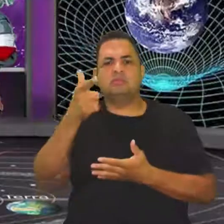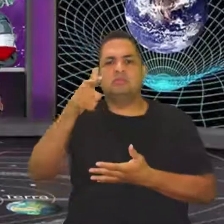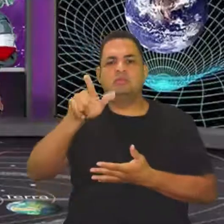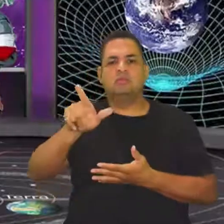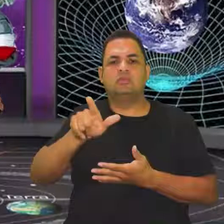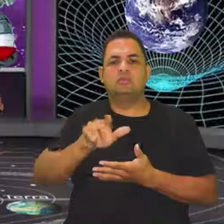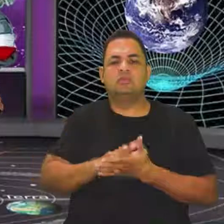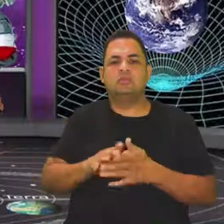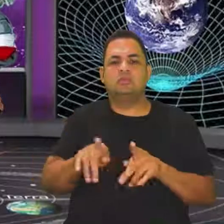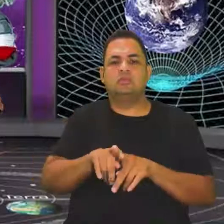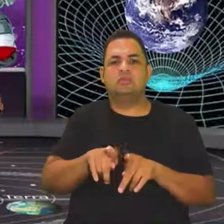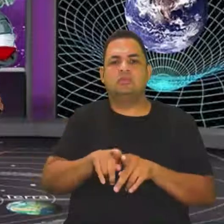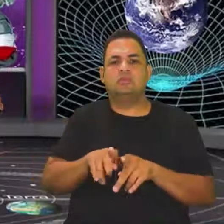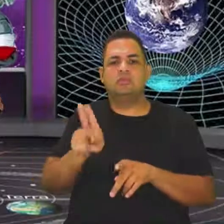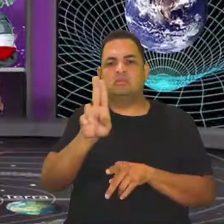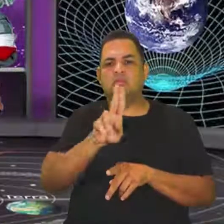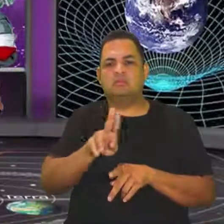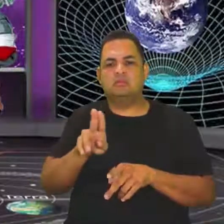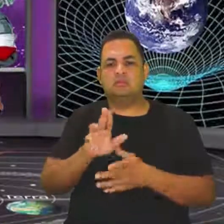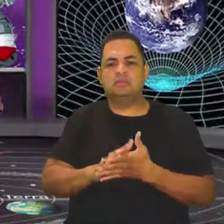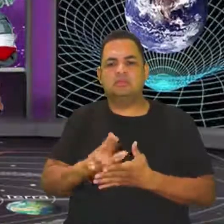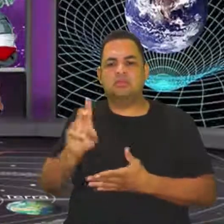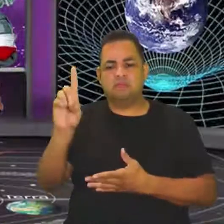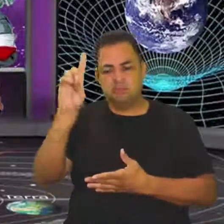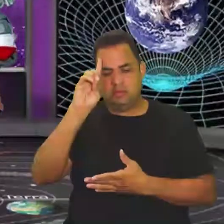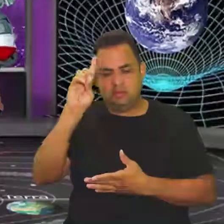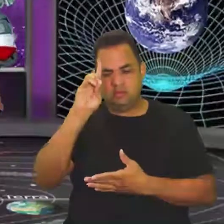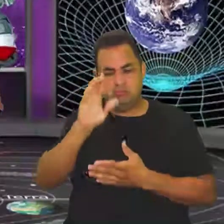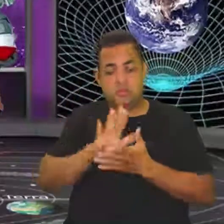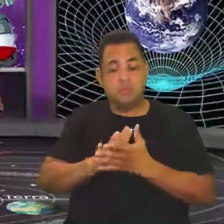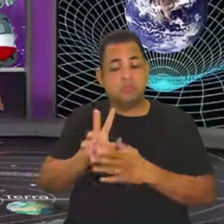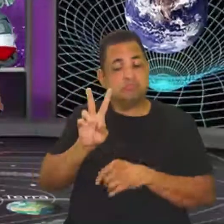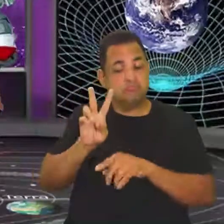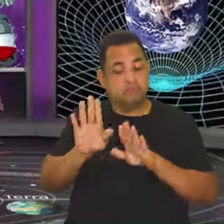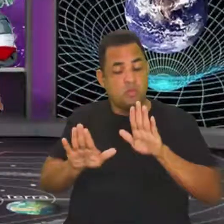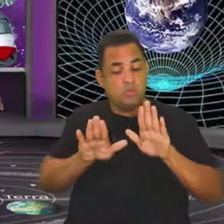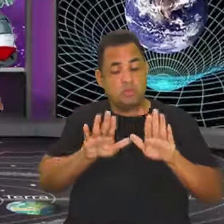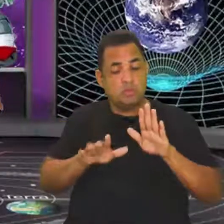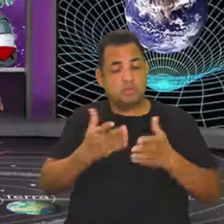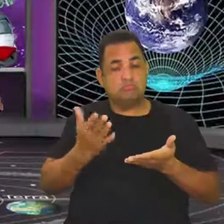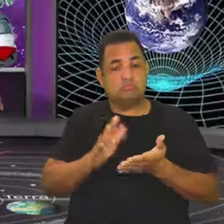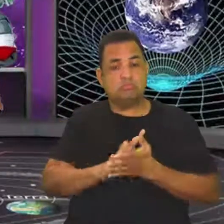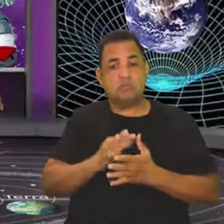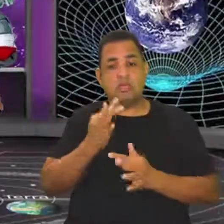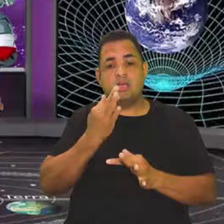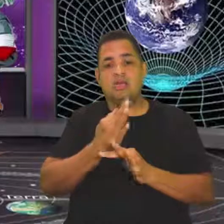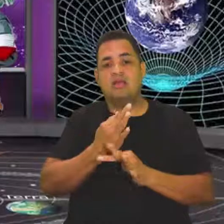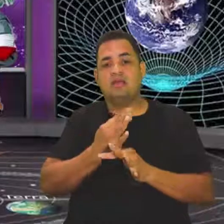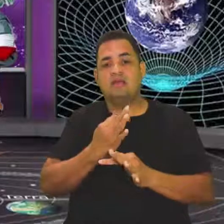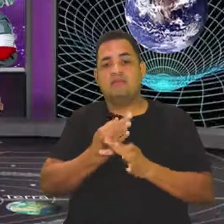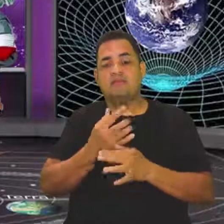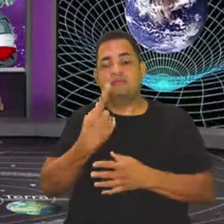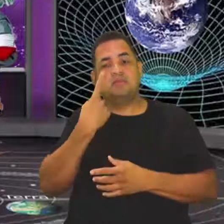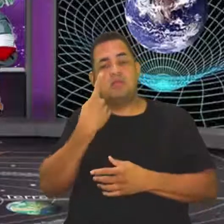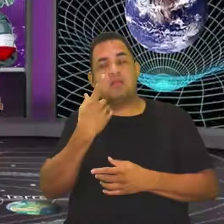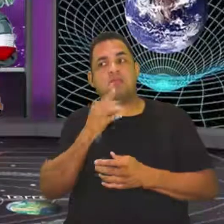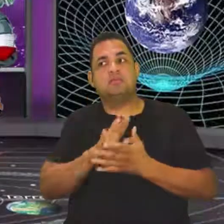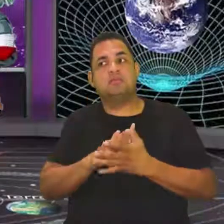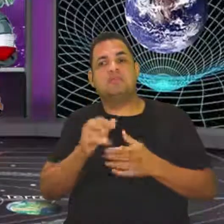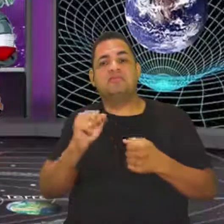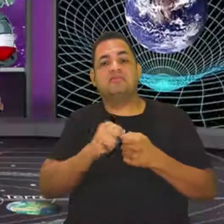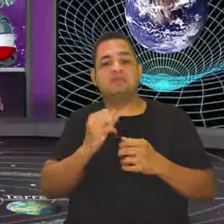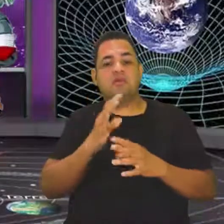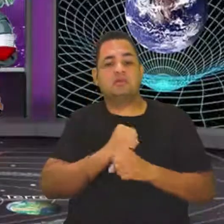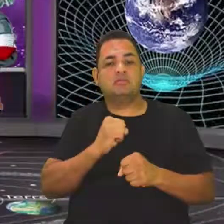E também utilizar aí no seu dia a dia, tomando sempre muito cuidado. Porque a física não é só para você realizar a conta, tá?